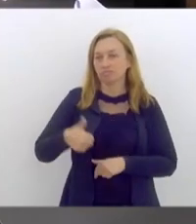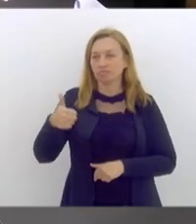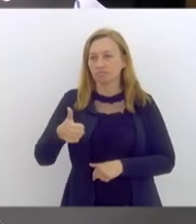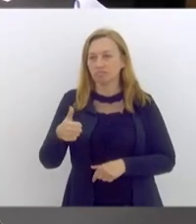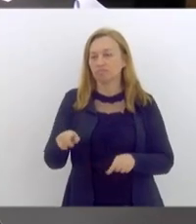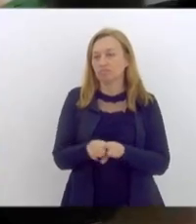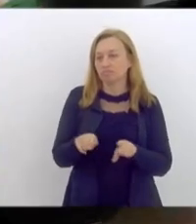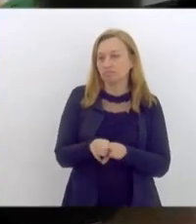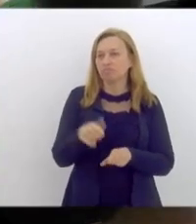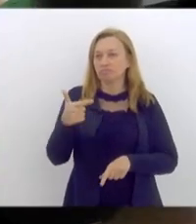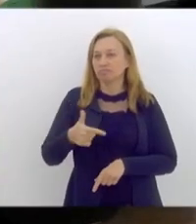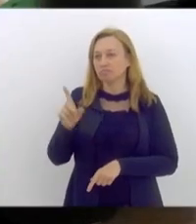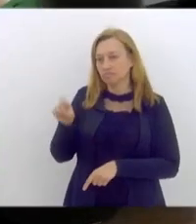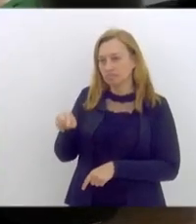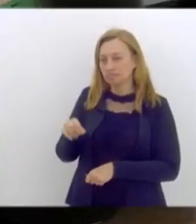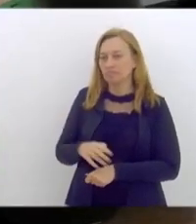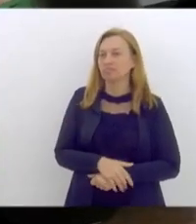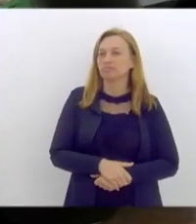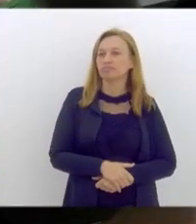Equador não é isso